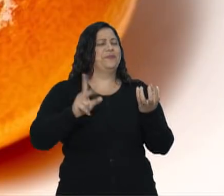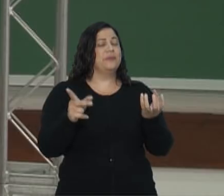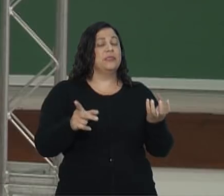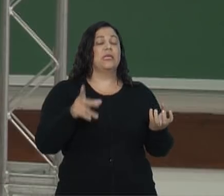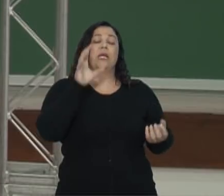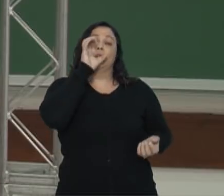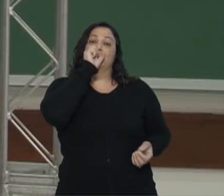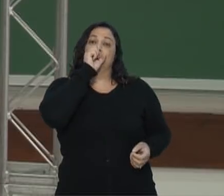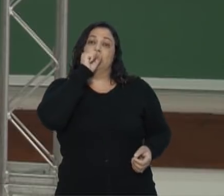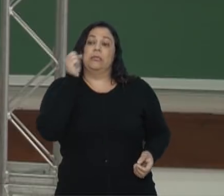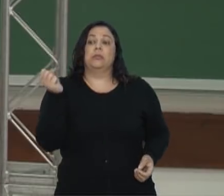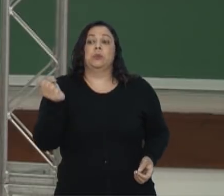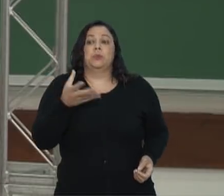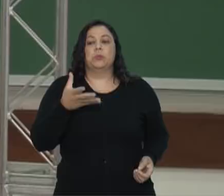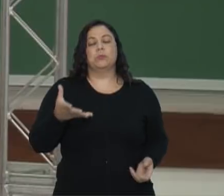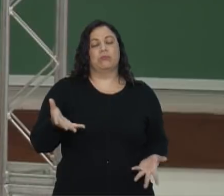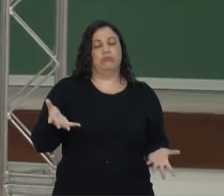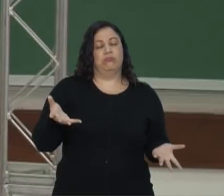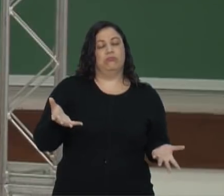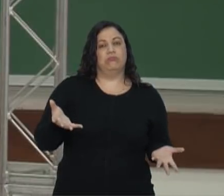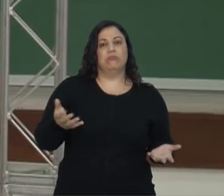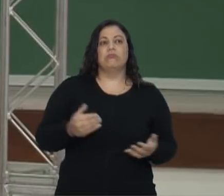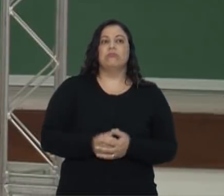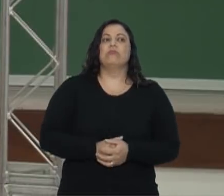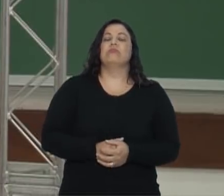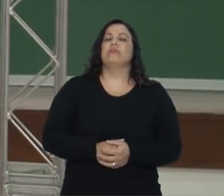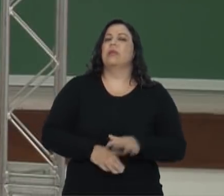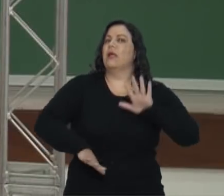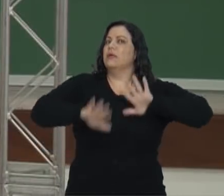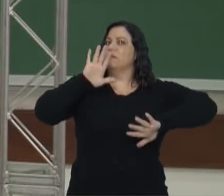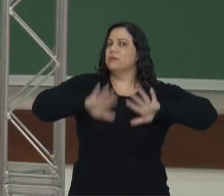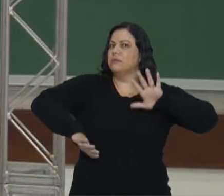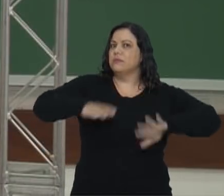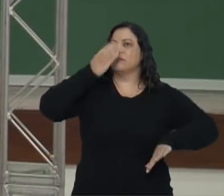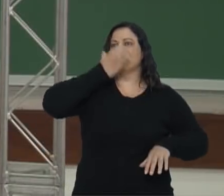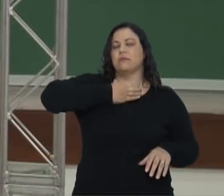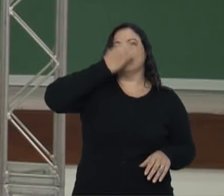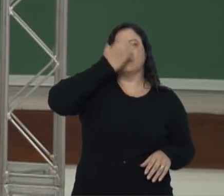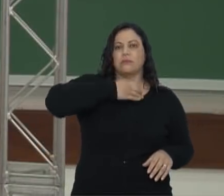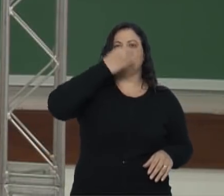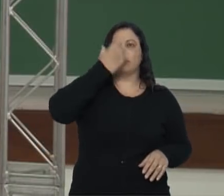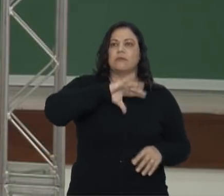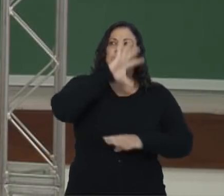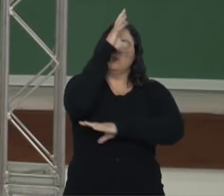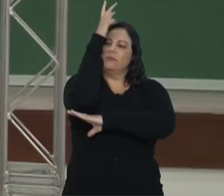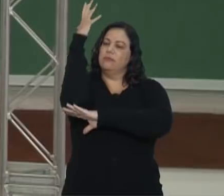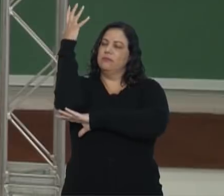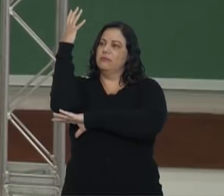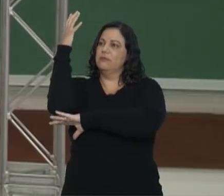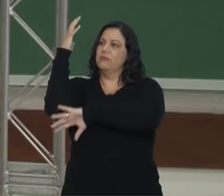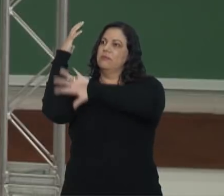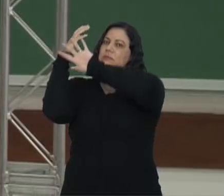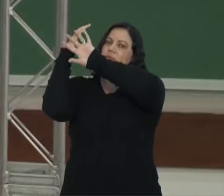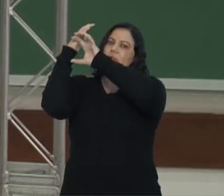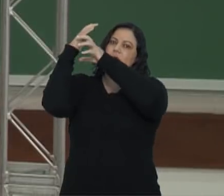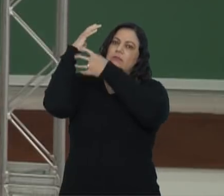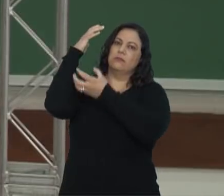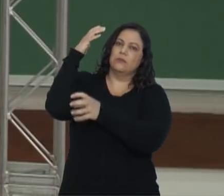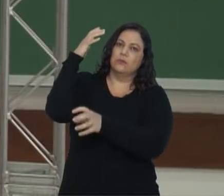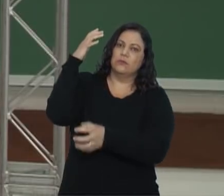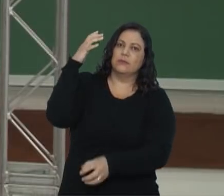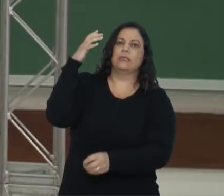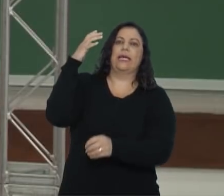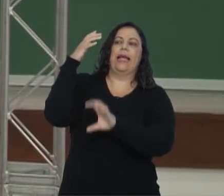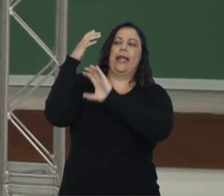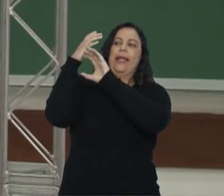às vezes, uma fruta, ela pode cair do pé e ficar ali no solo, ou a gente